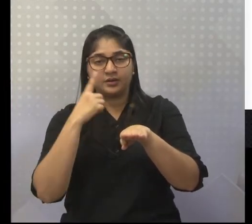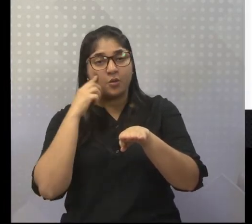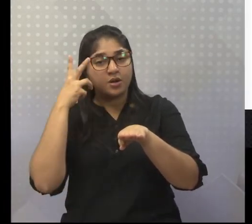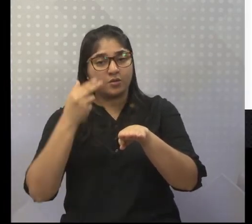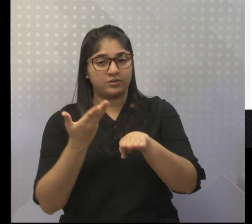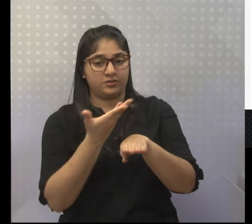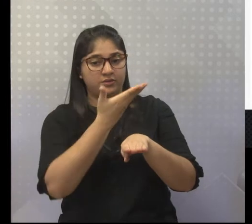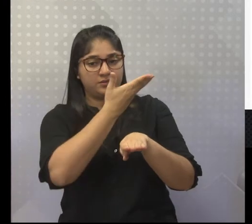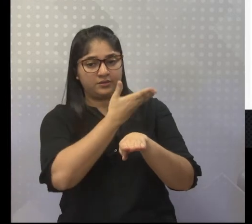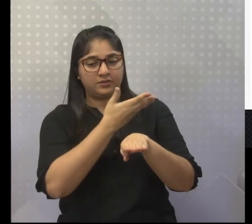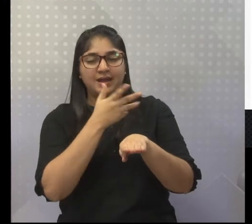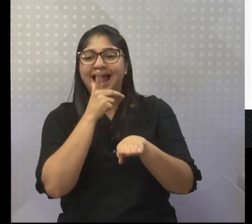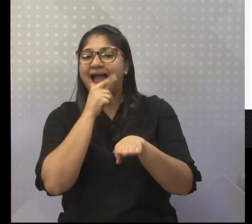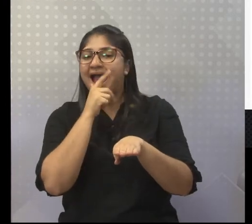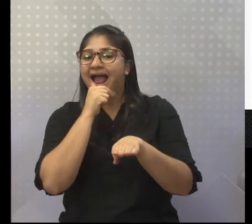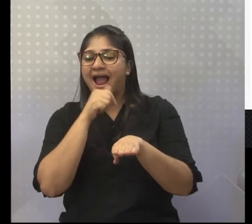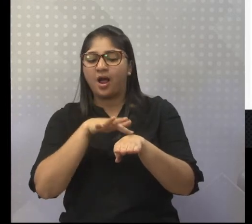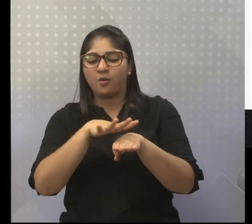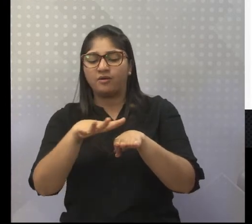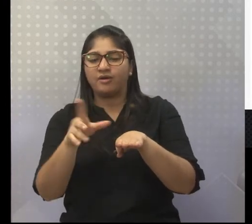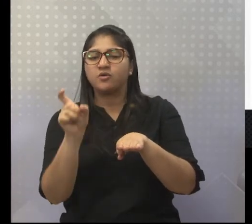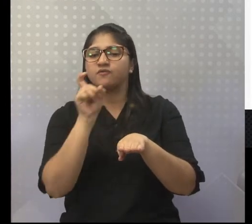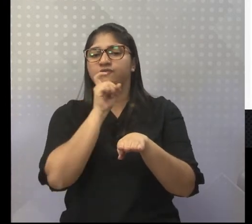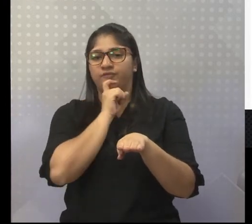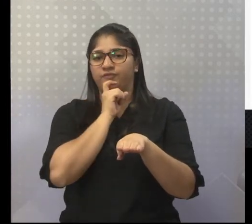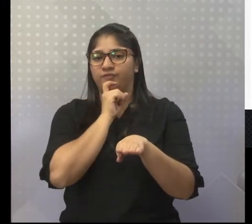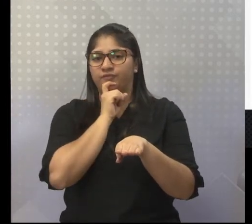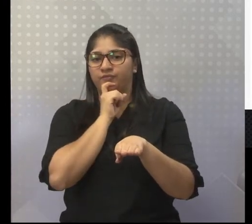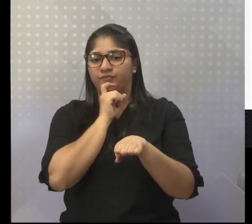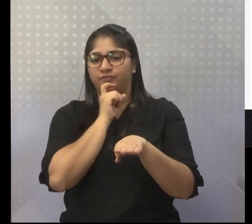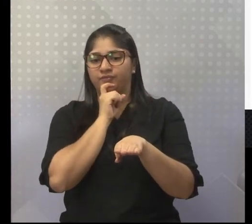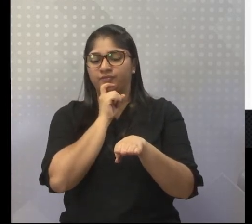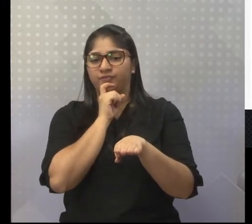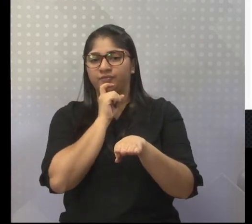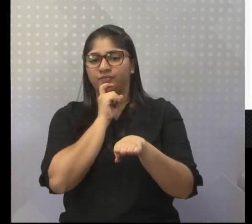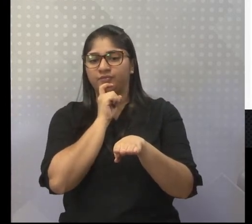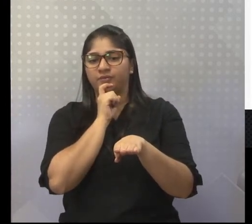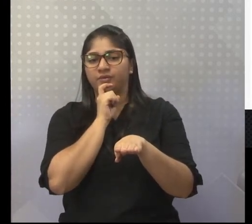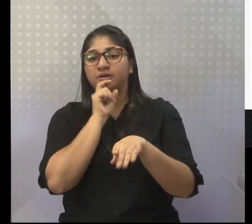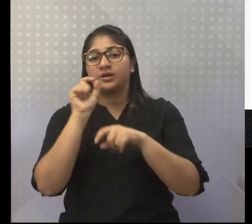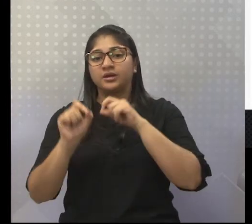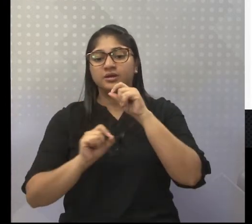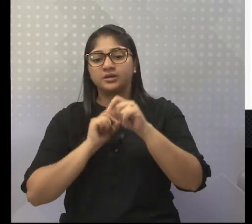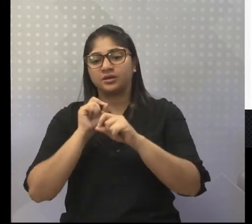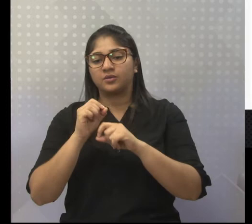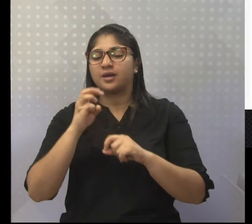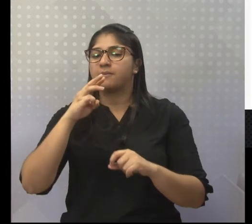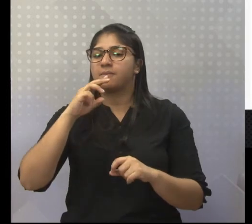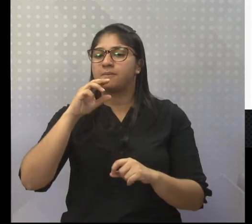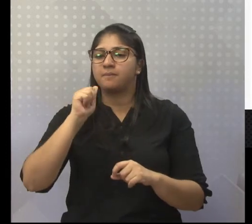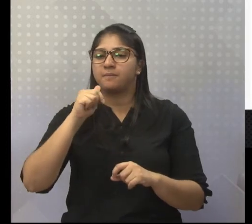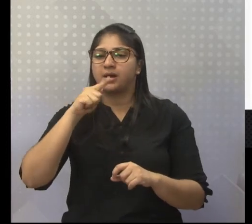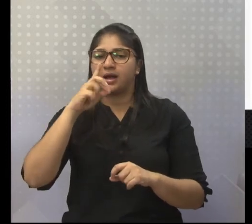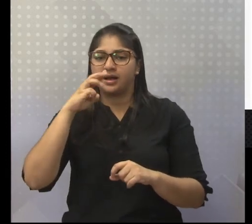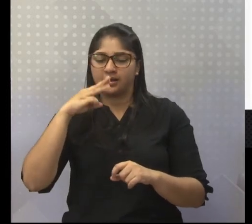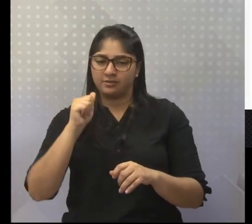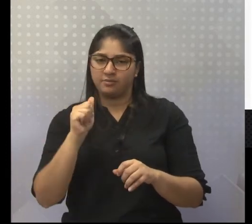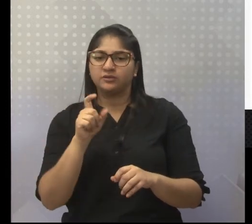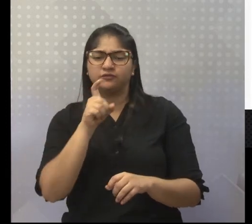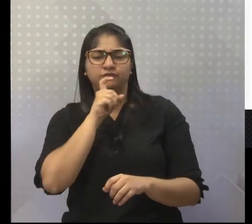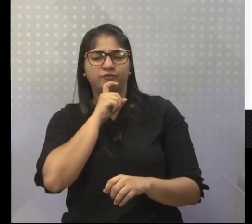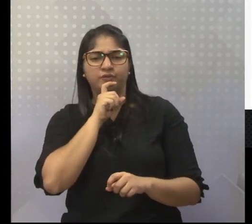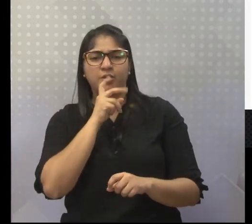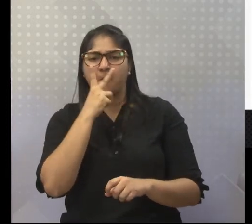na imagem com um oceano vai ser esfriar o magma resfriado forma a rocha vulcânica rocha